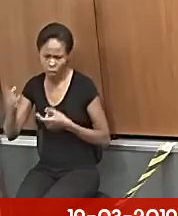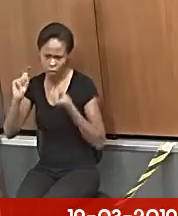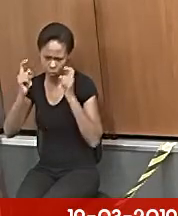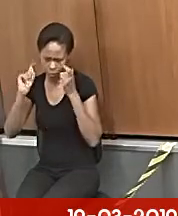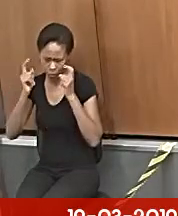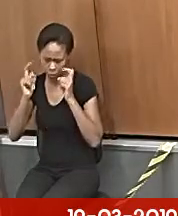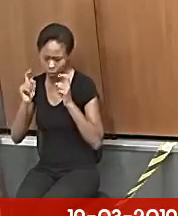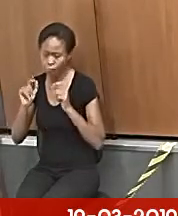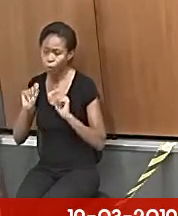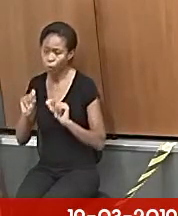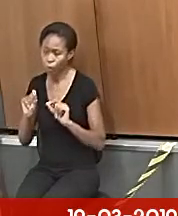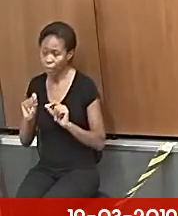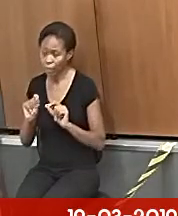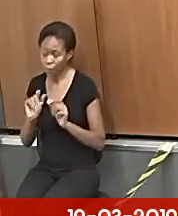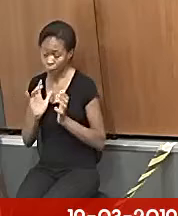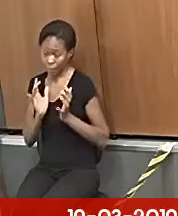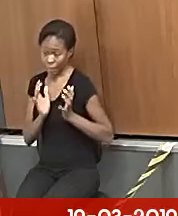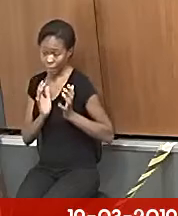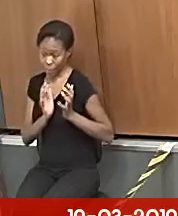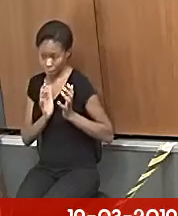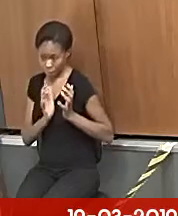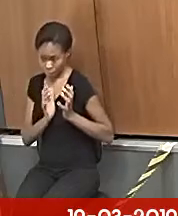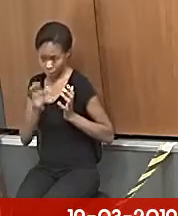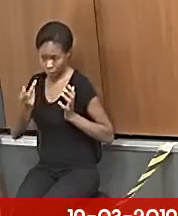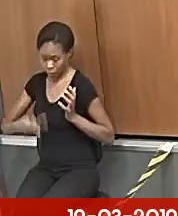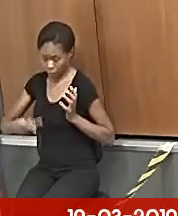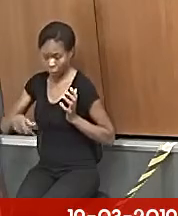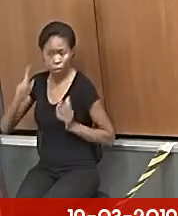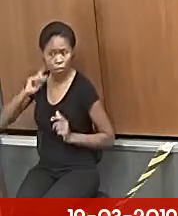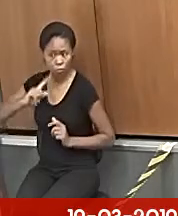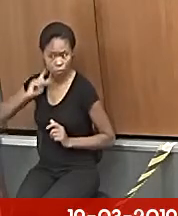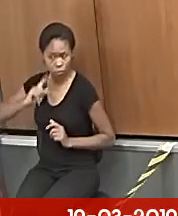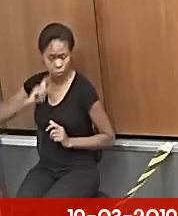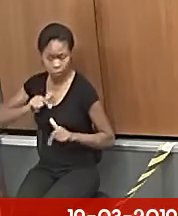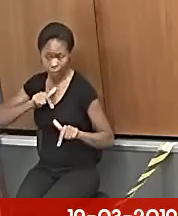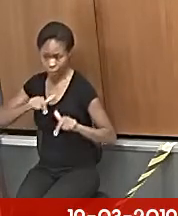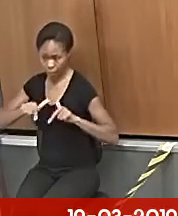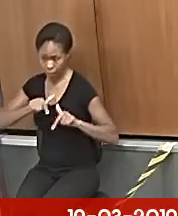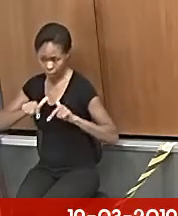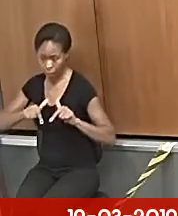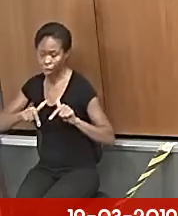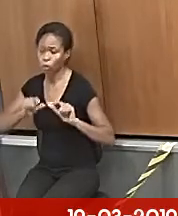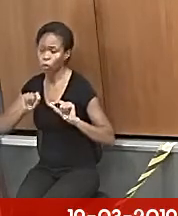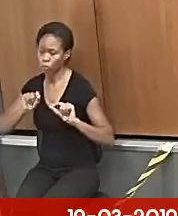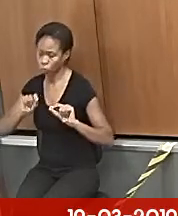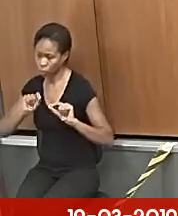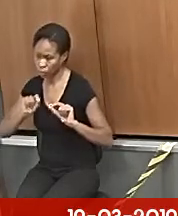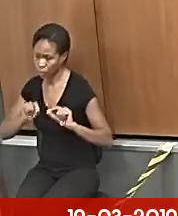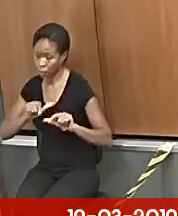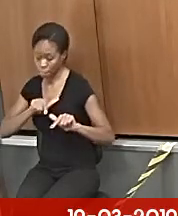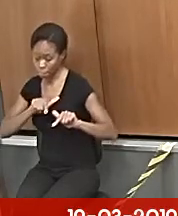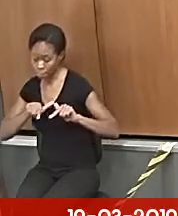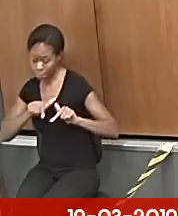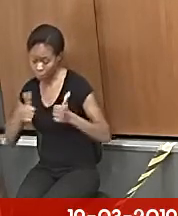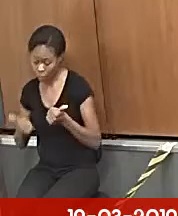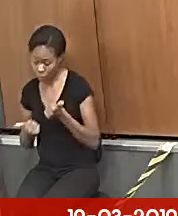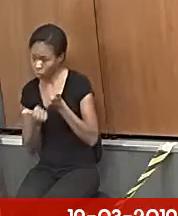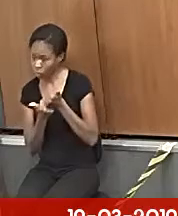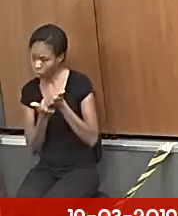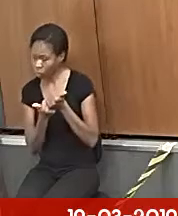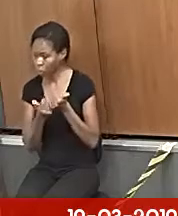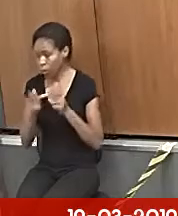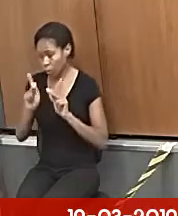apaes de minas gerais ela trabalha com a metodologia do emprego apoiado para a pessoa com deficiência intelectual e